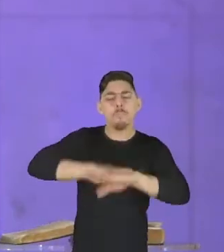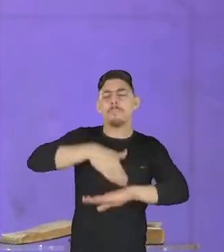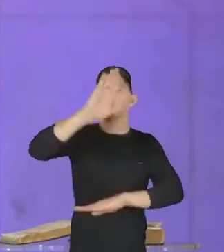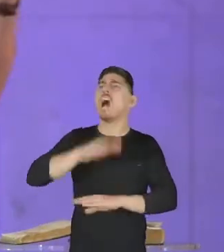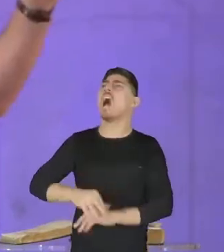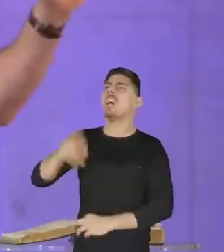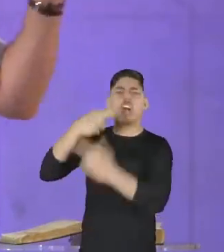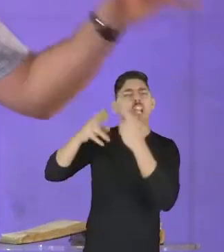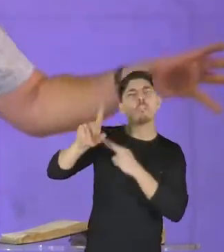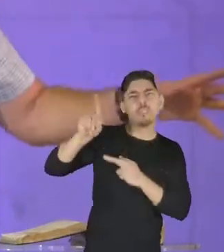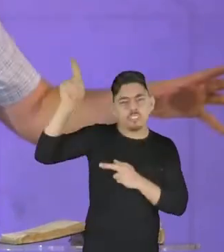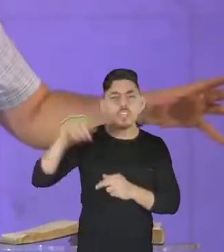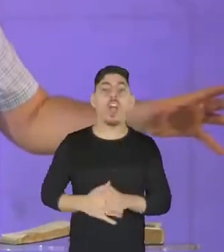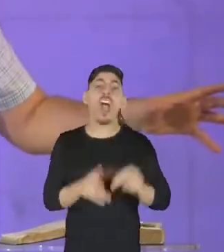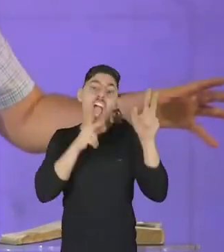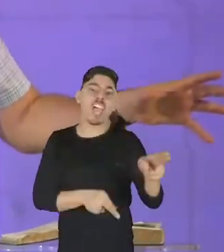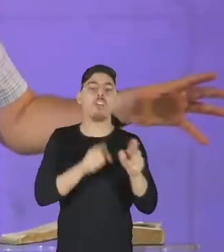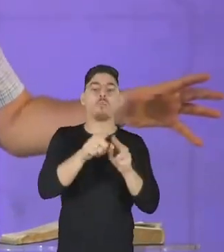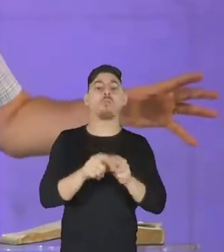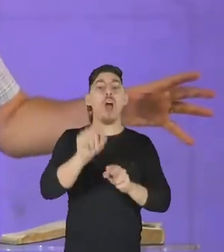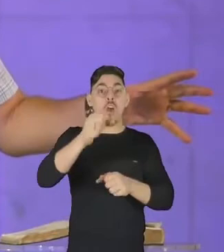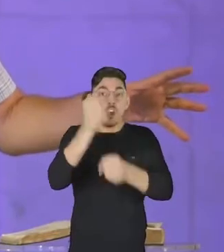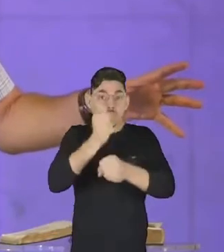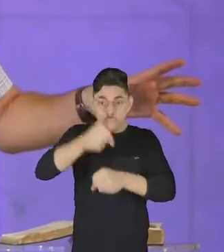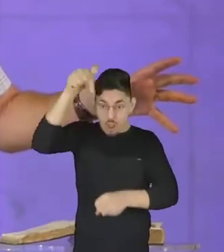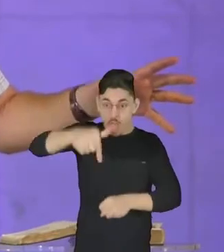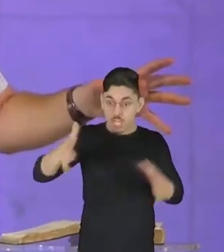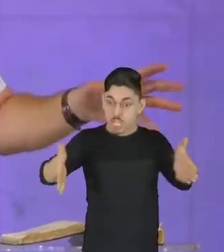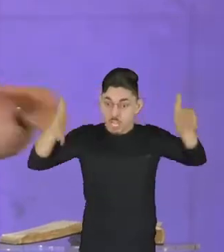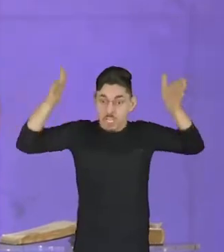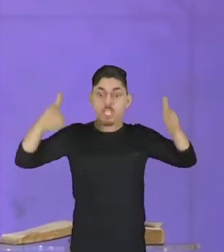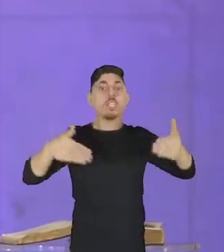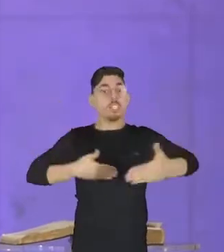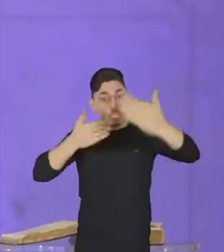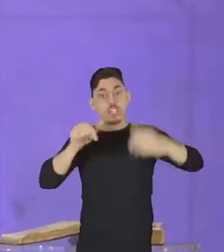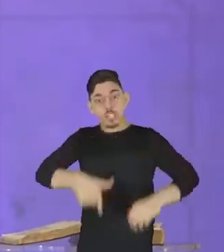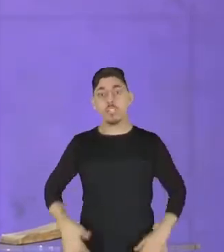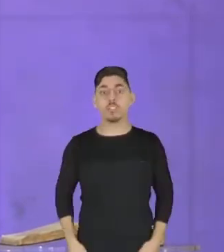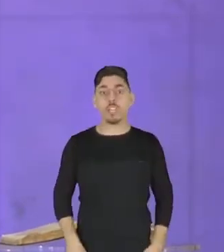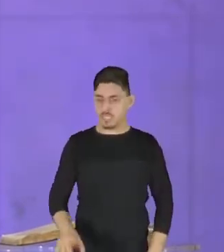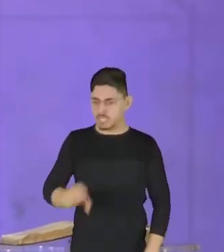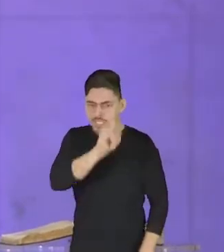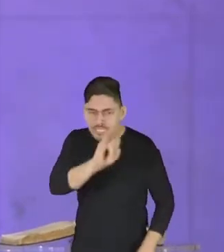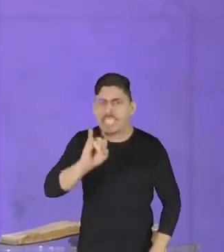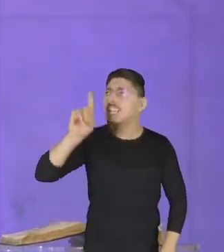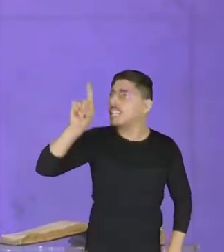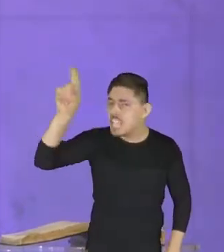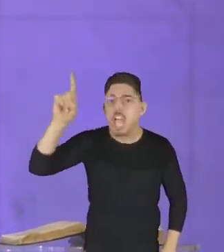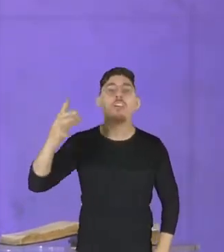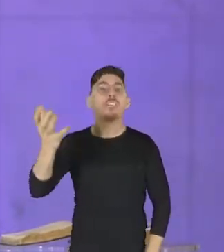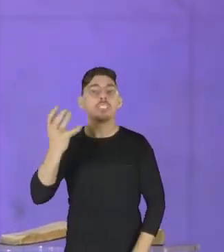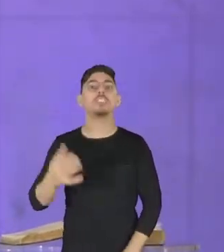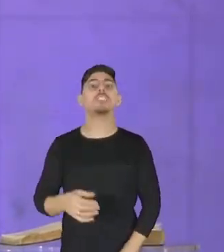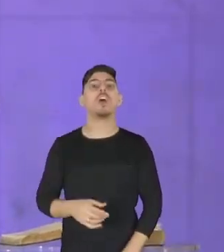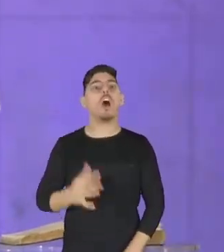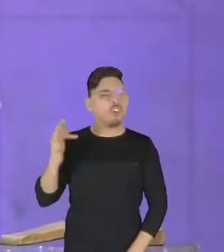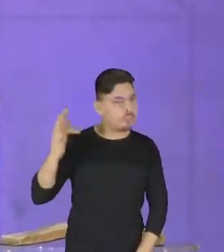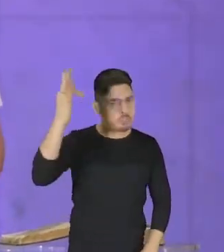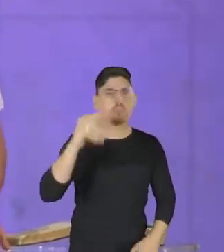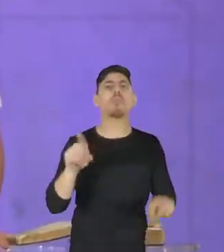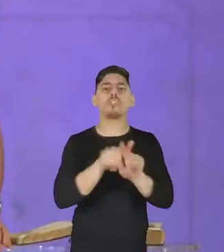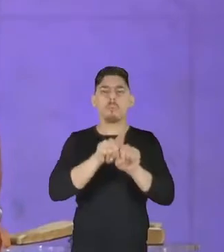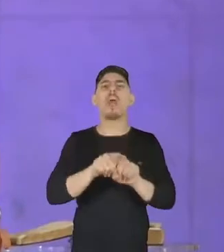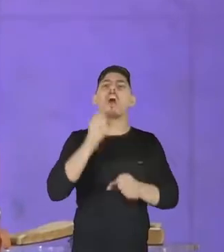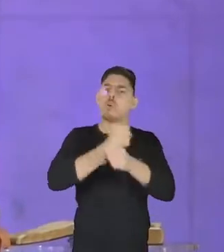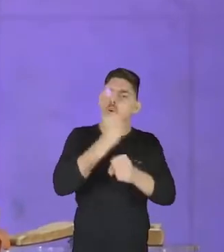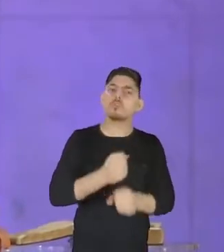Deus para a nossa vida, como foi a construção deste espaço. E se Deus quiser, como será a construção de um futuro espaço. Mas